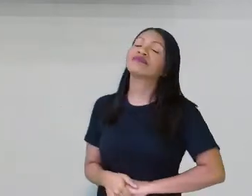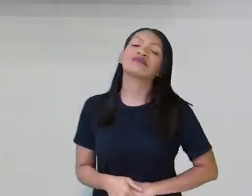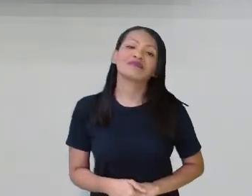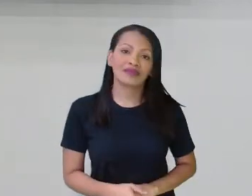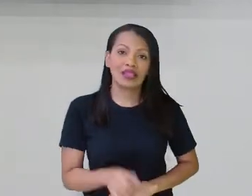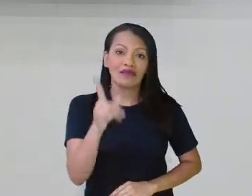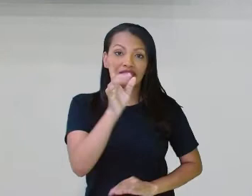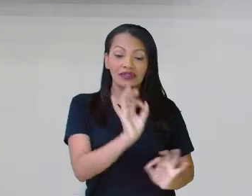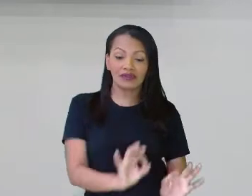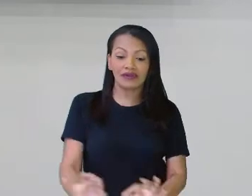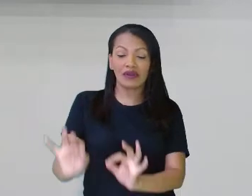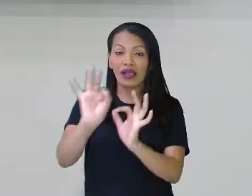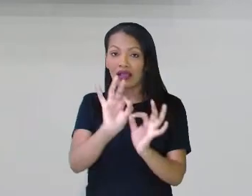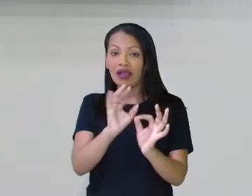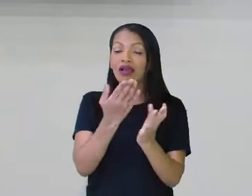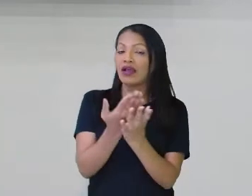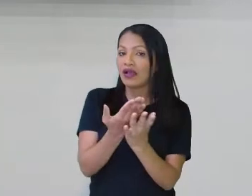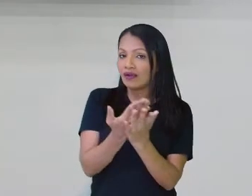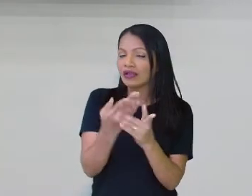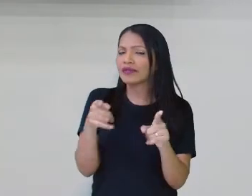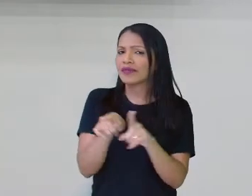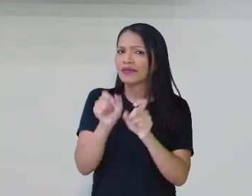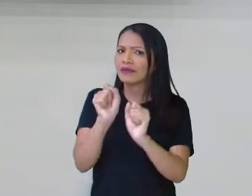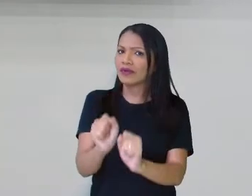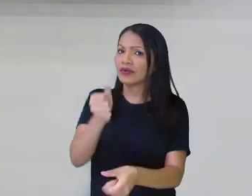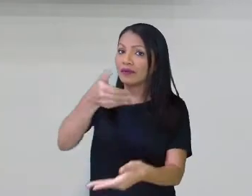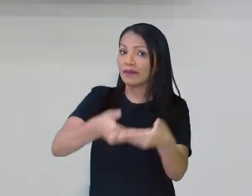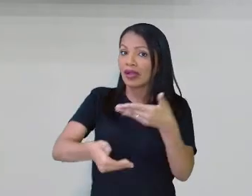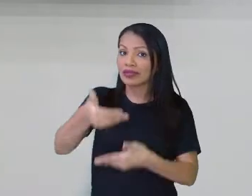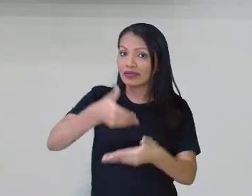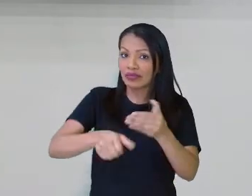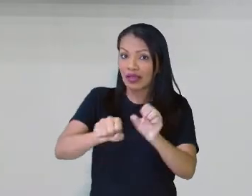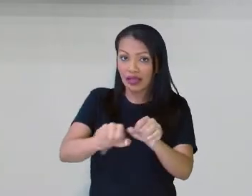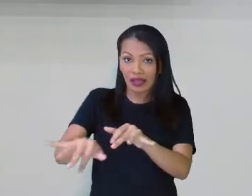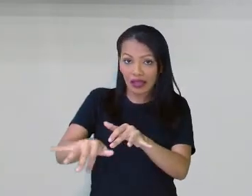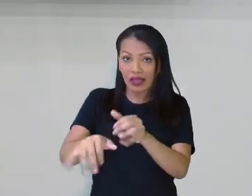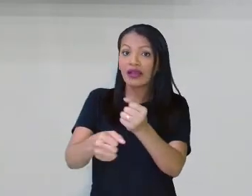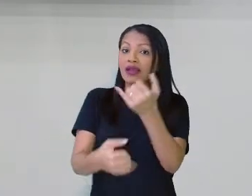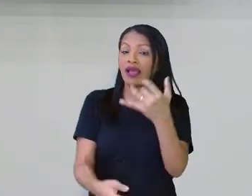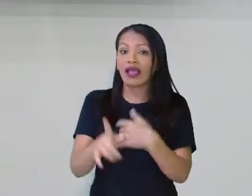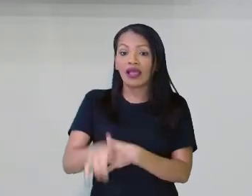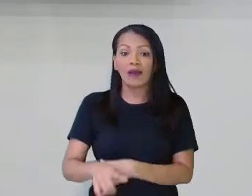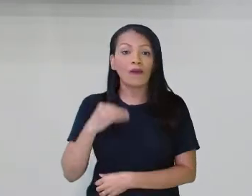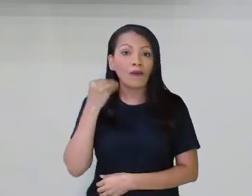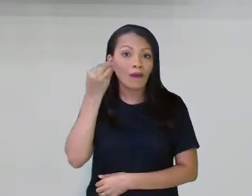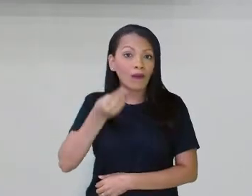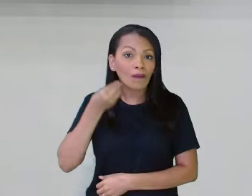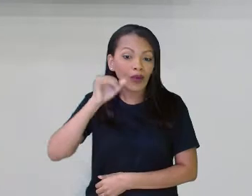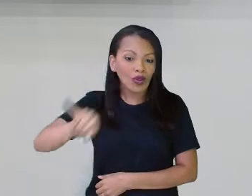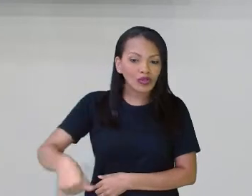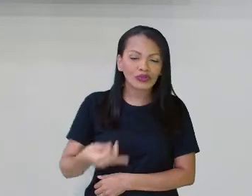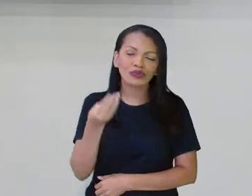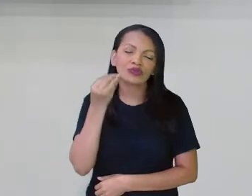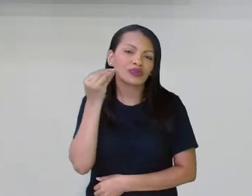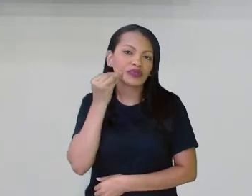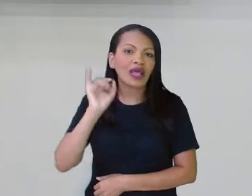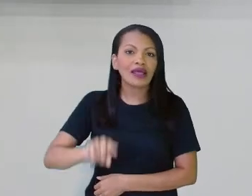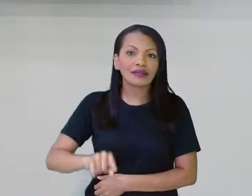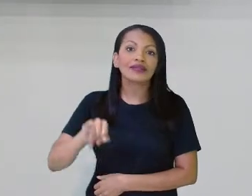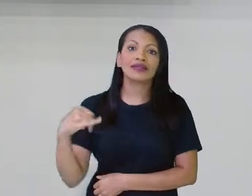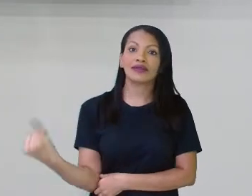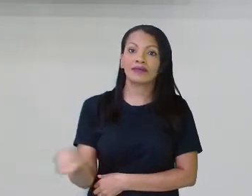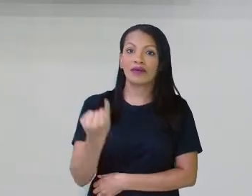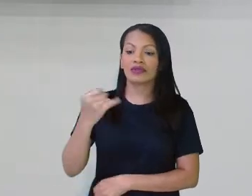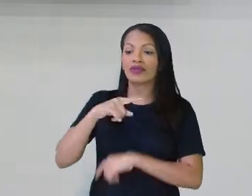além de acompanhar a aula, você pode participar através do chat. Então, é uma oportunidade importante de você tirar